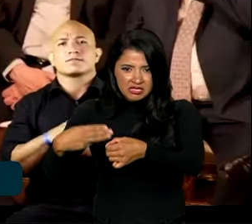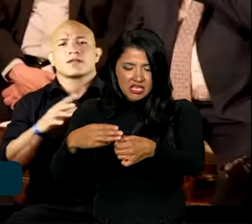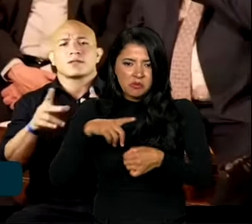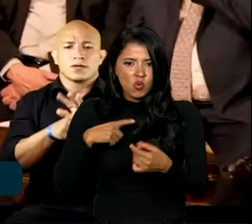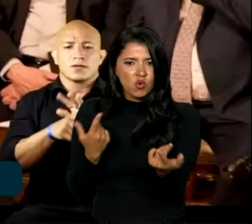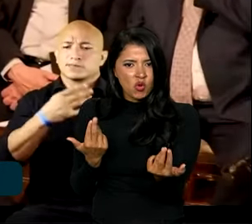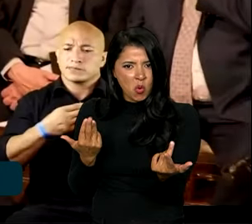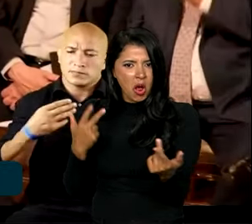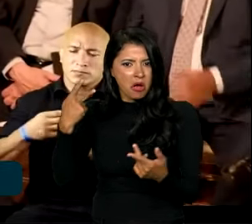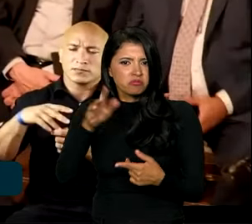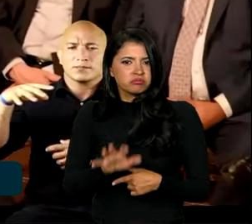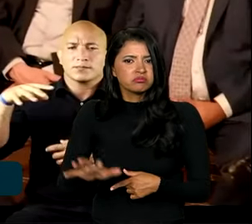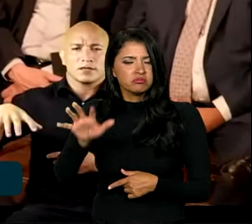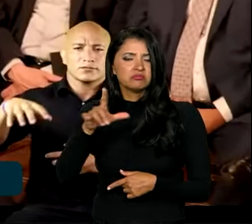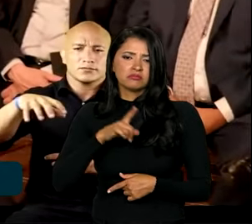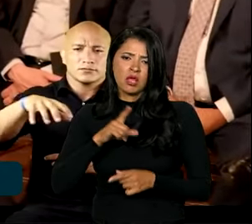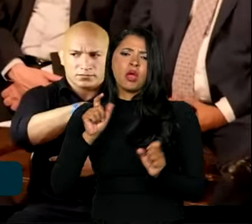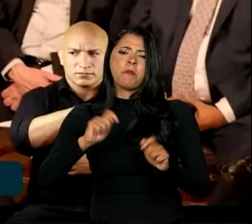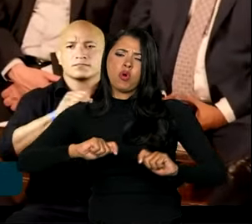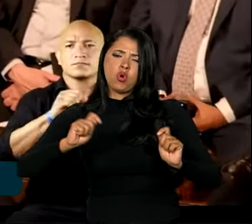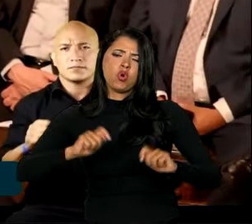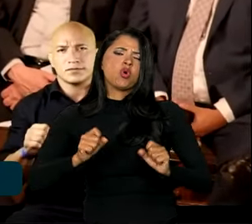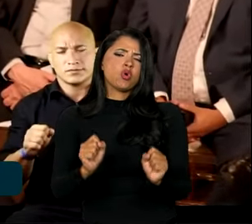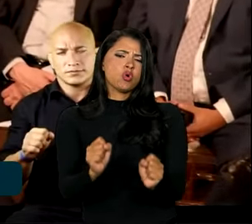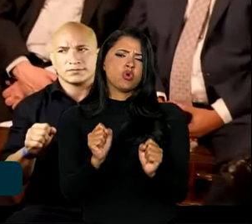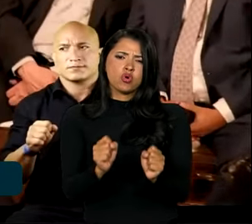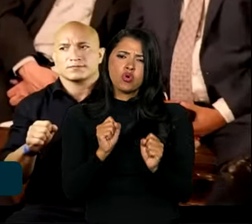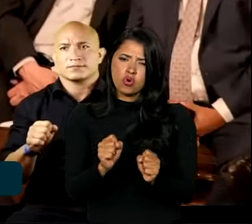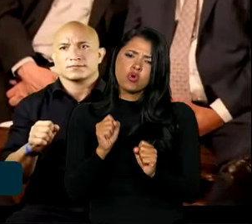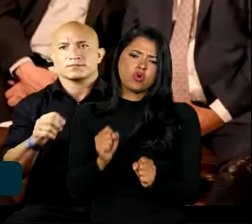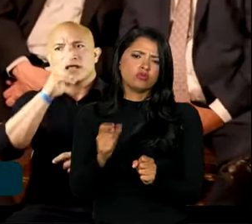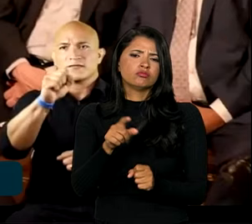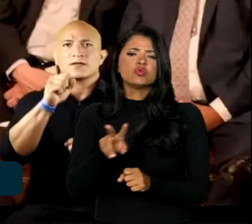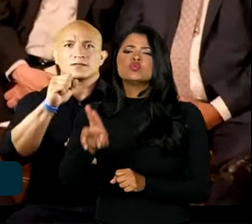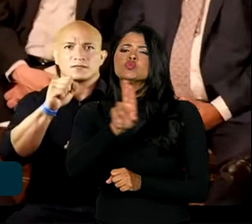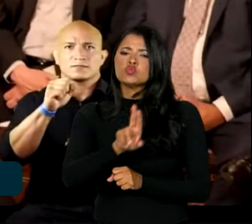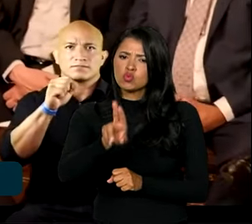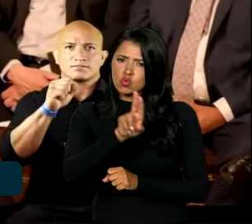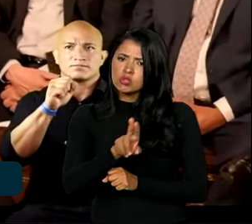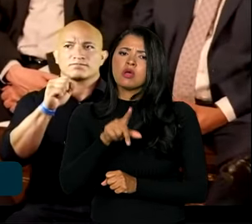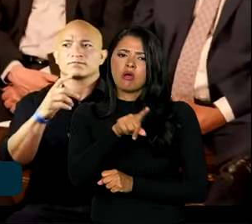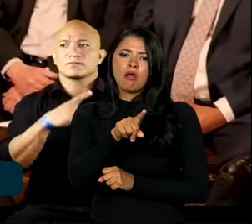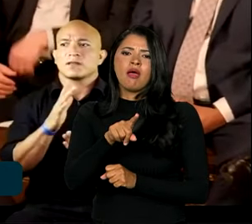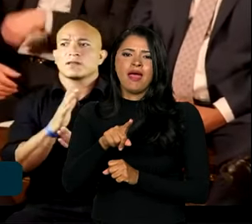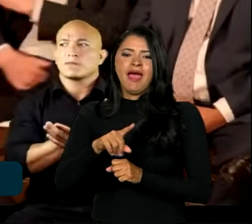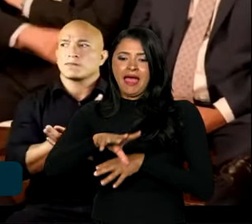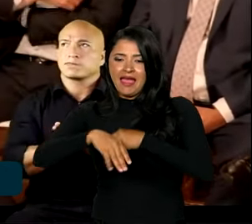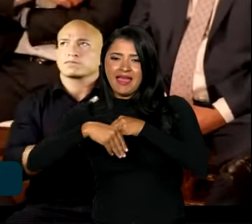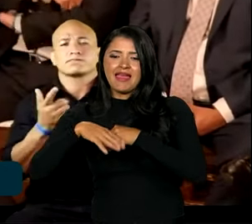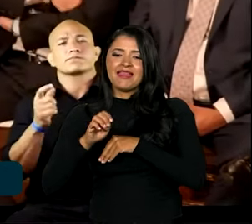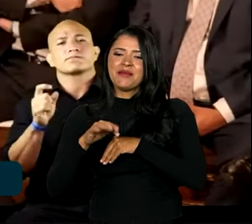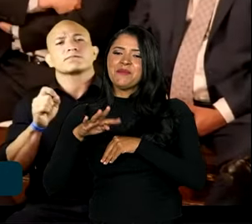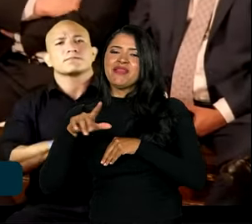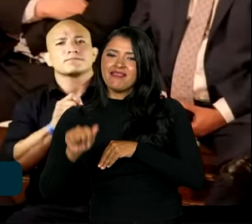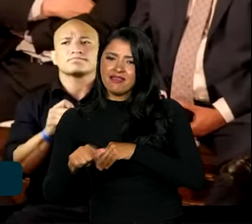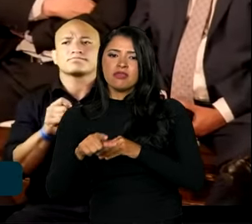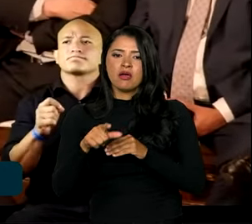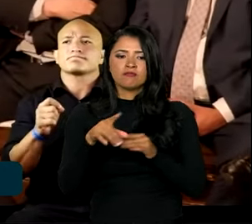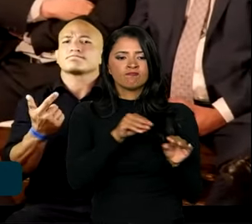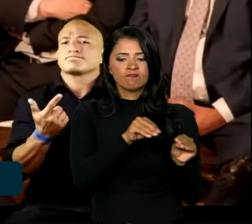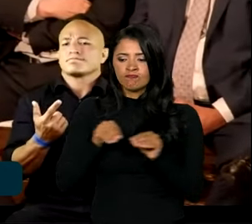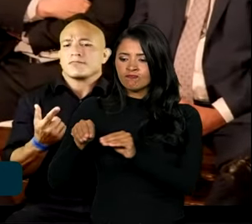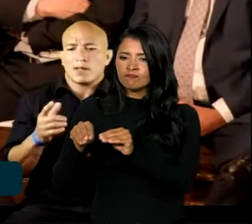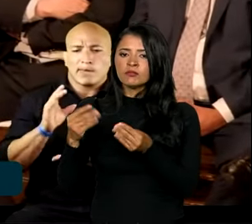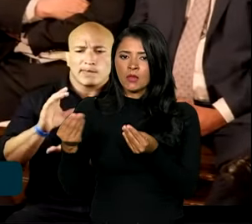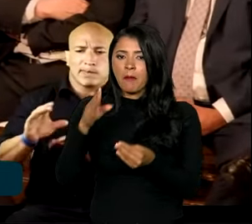nas suas regiões, poderão reforçar e essas emendas alocadas serão tratadas